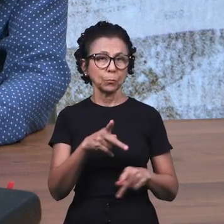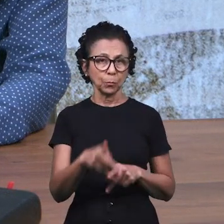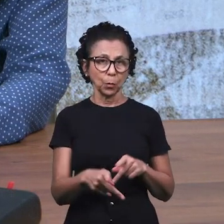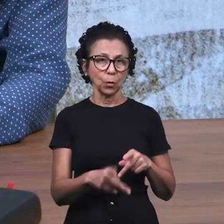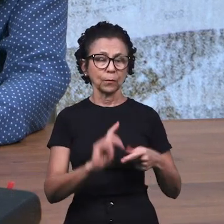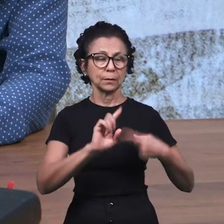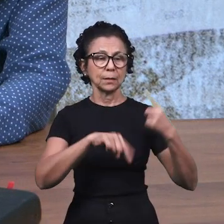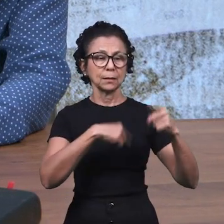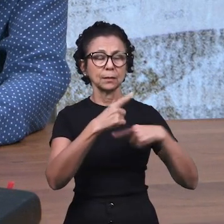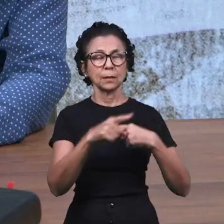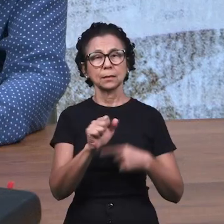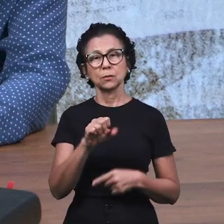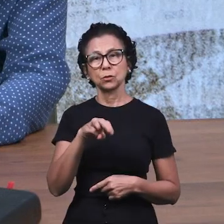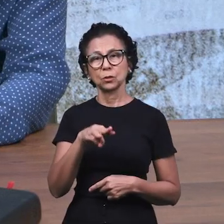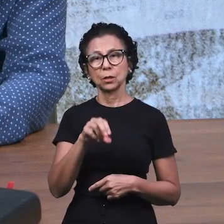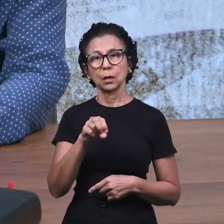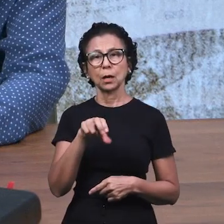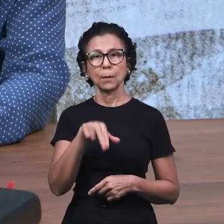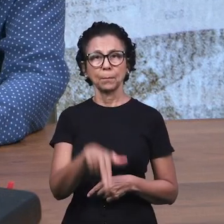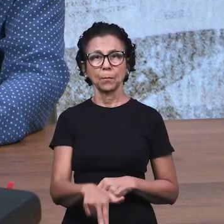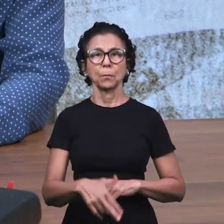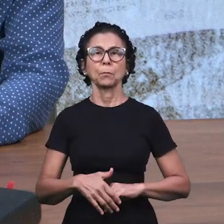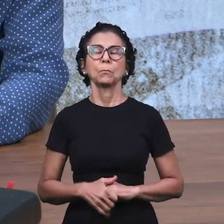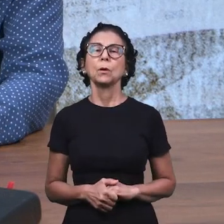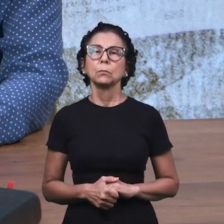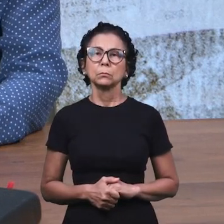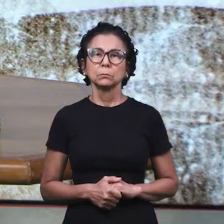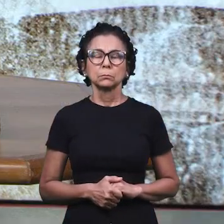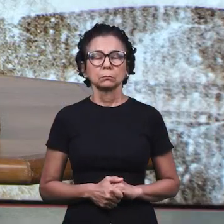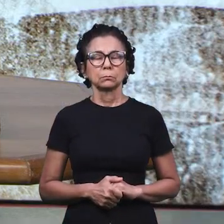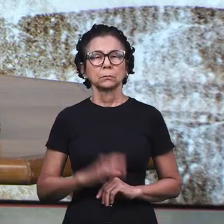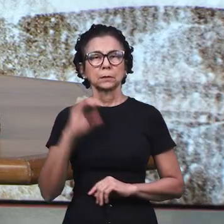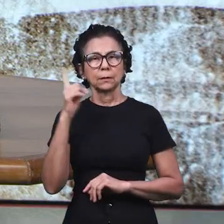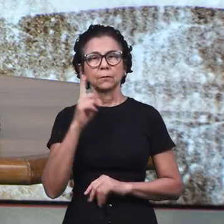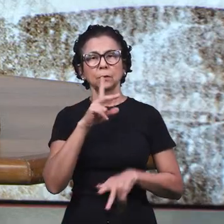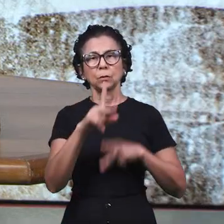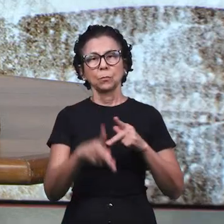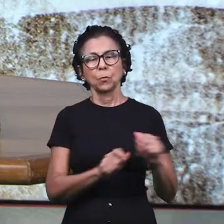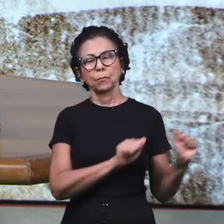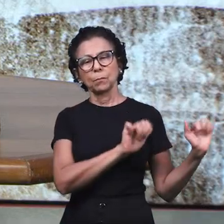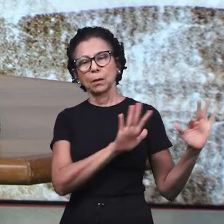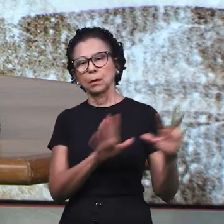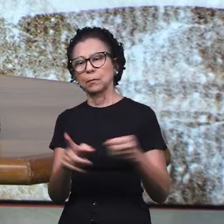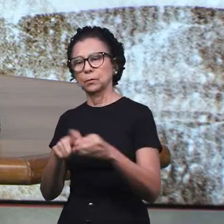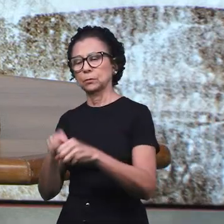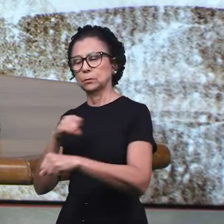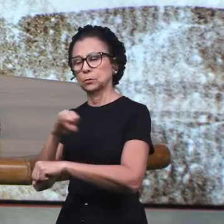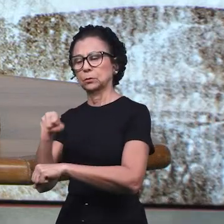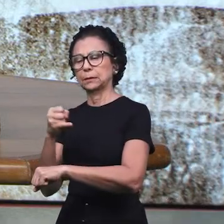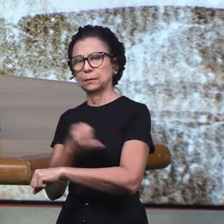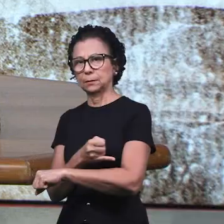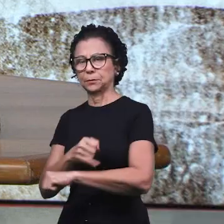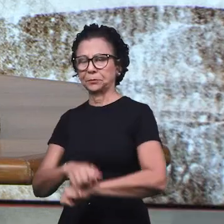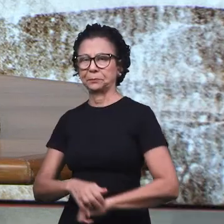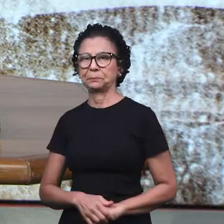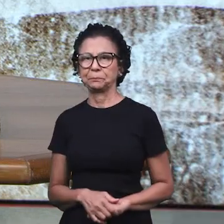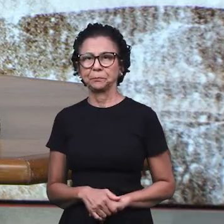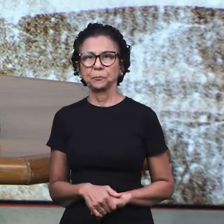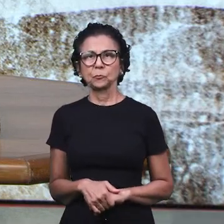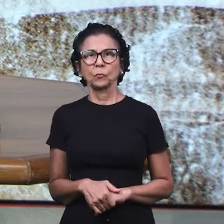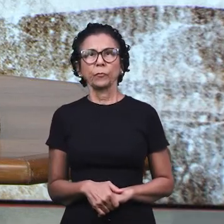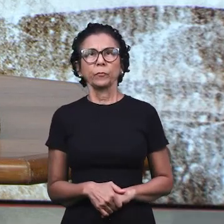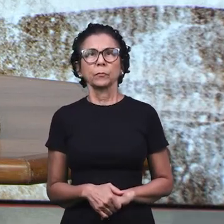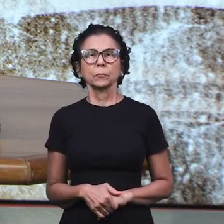voltou Davi e todo o povo para Jerusalém. Então nós encerramos aqui a leitura